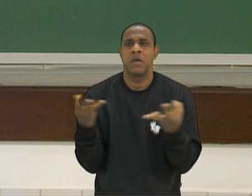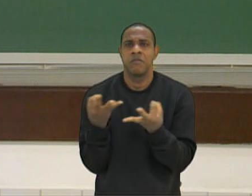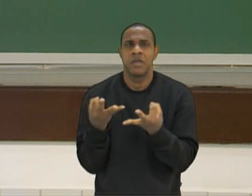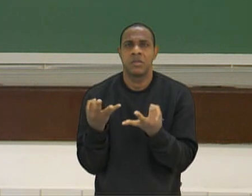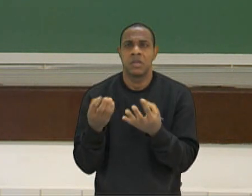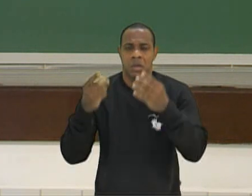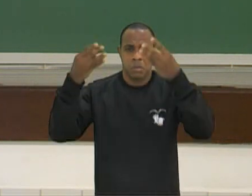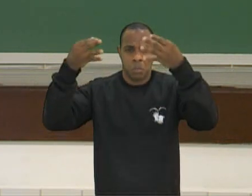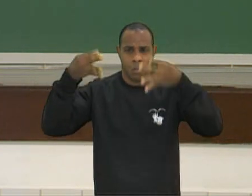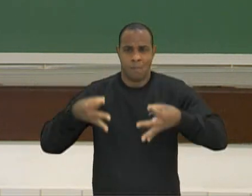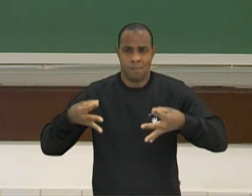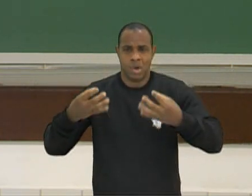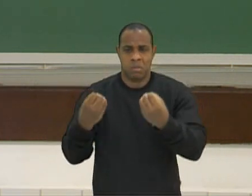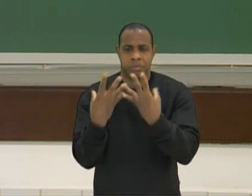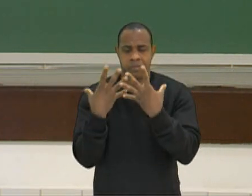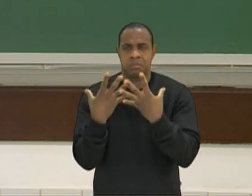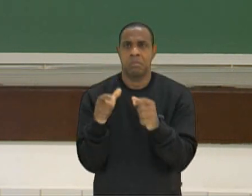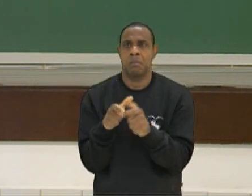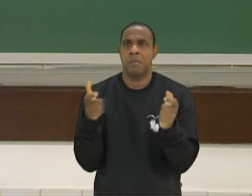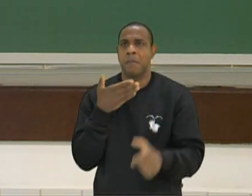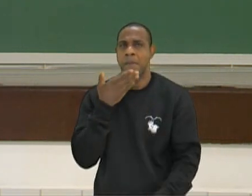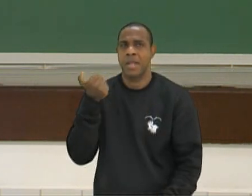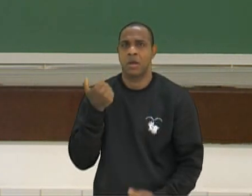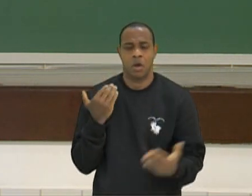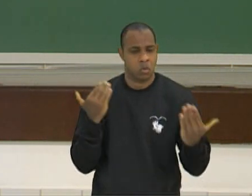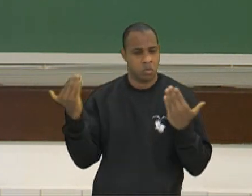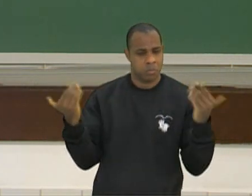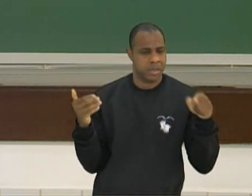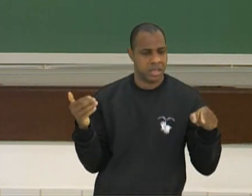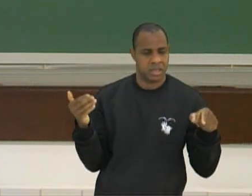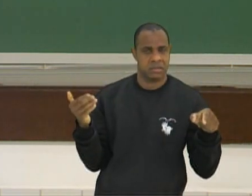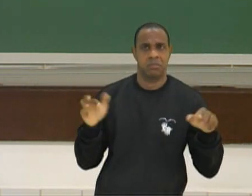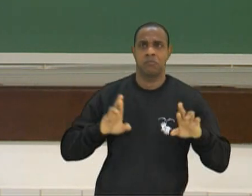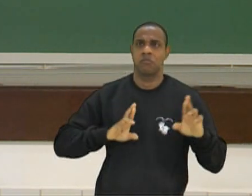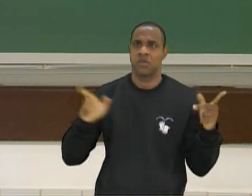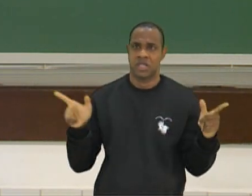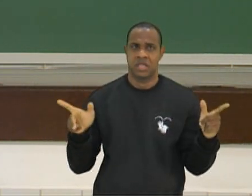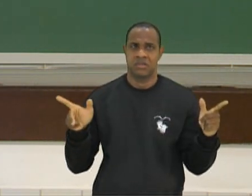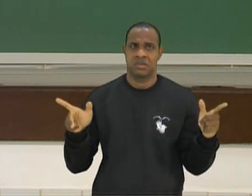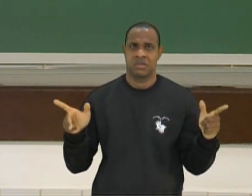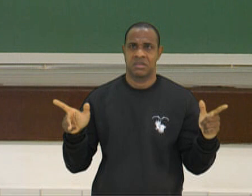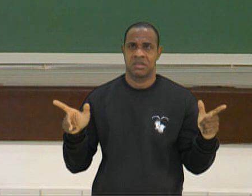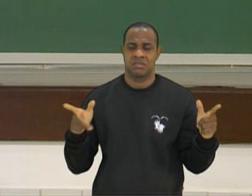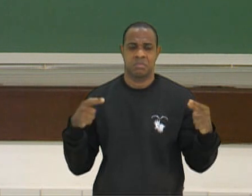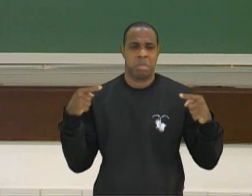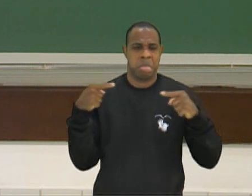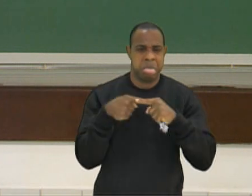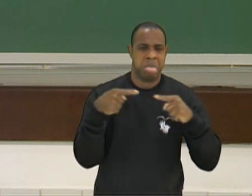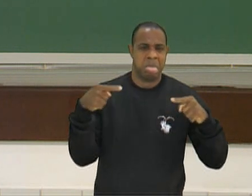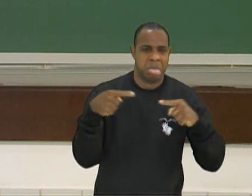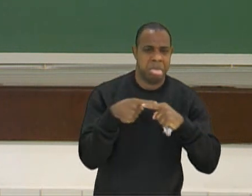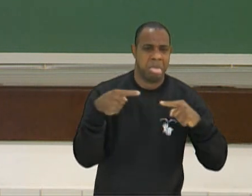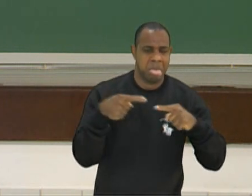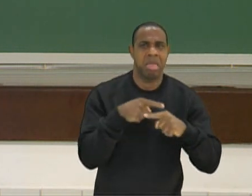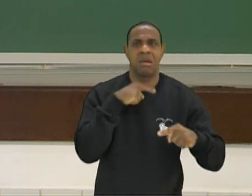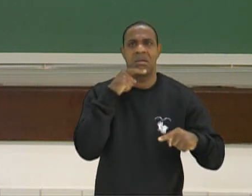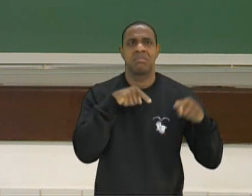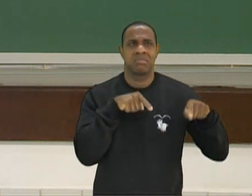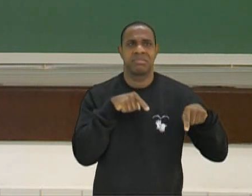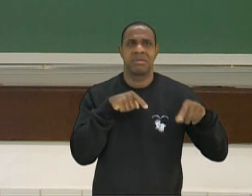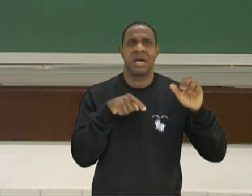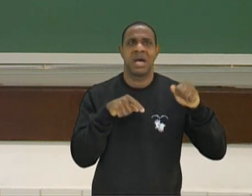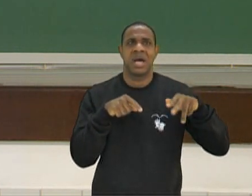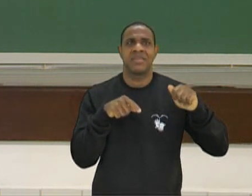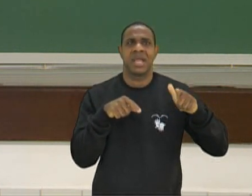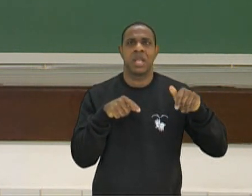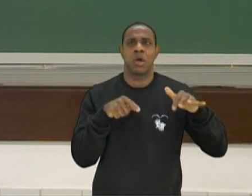definição de qualidade de imagem muito maior, comparado com o sinal analógico que gerava certas interferências, certo? Então isso é uma